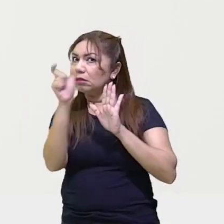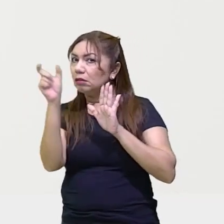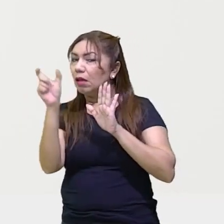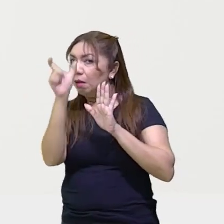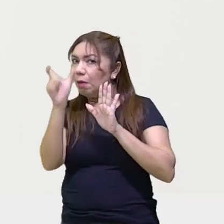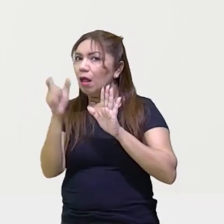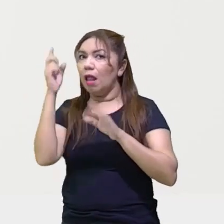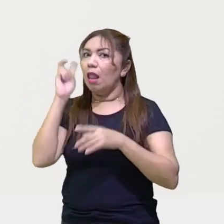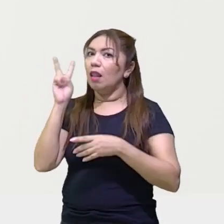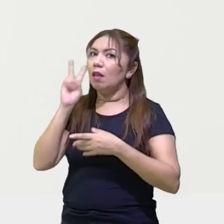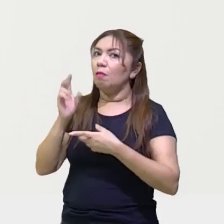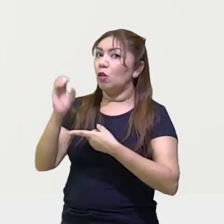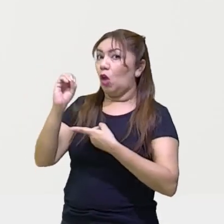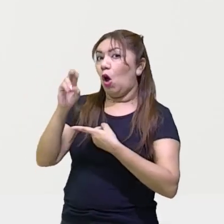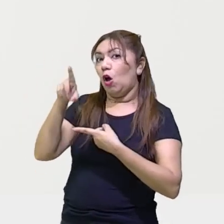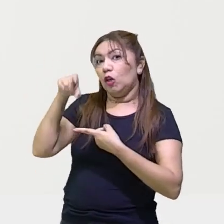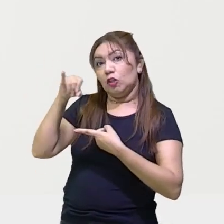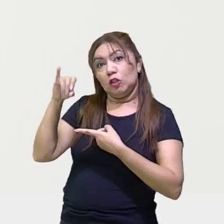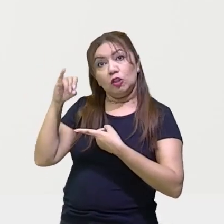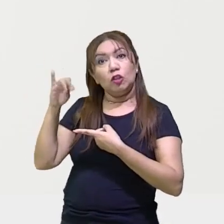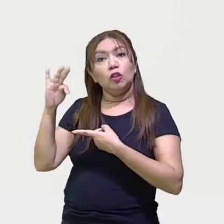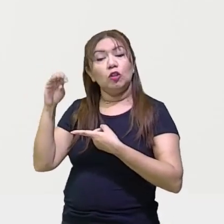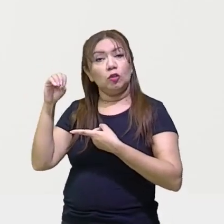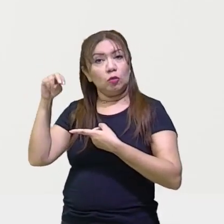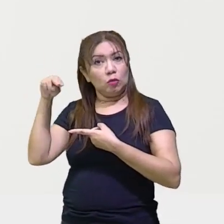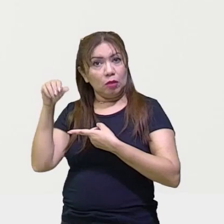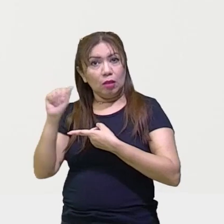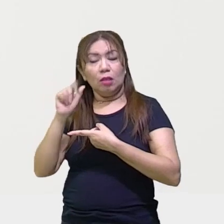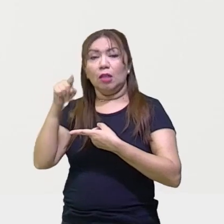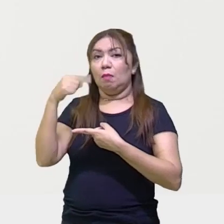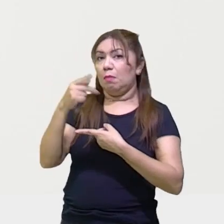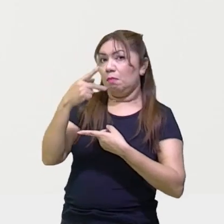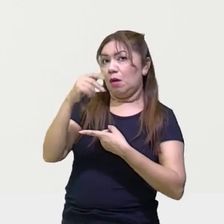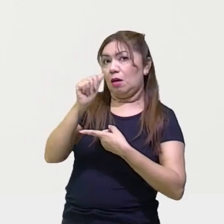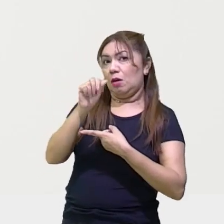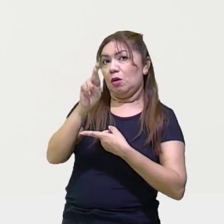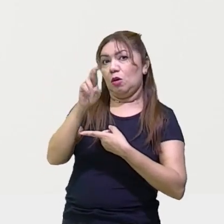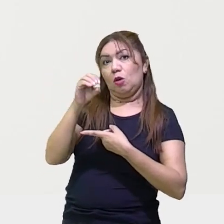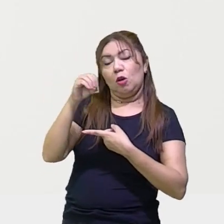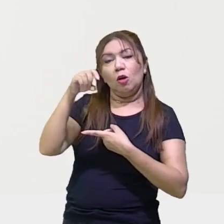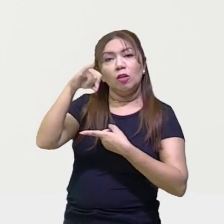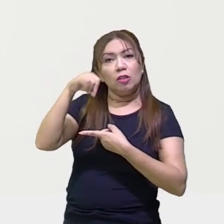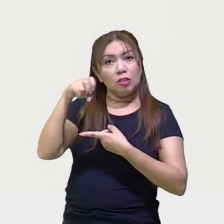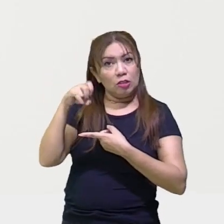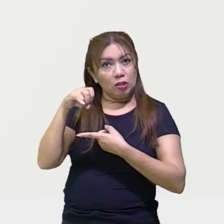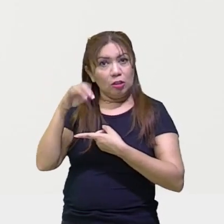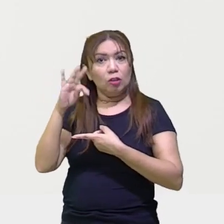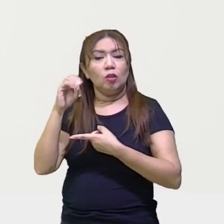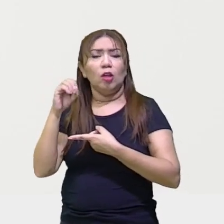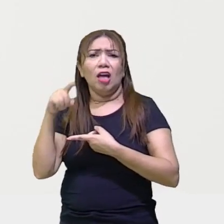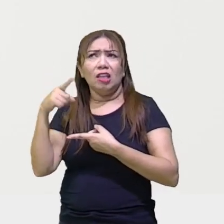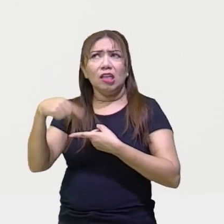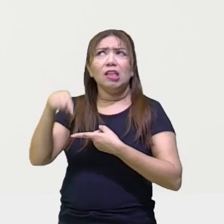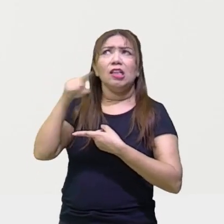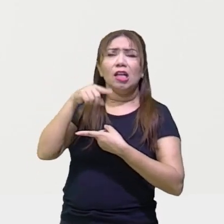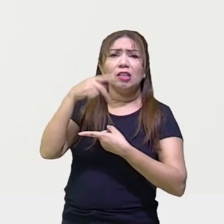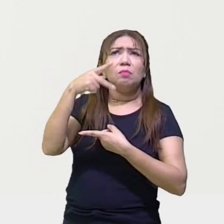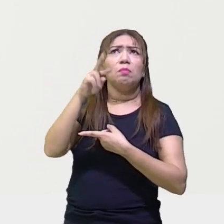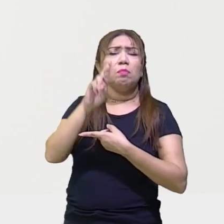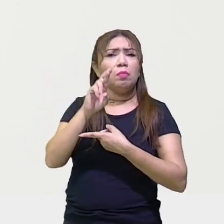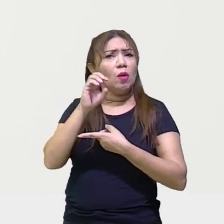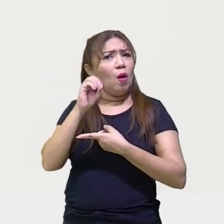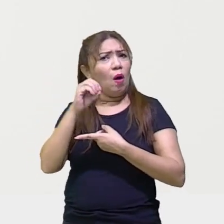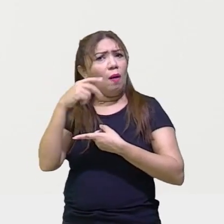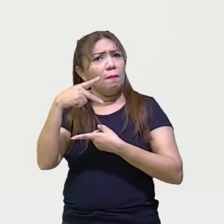oxítonas, das paroxítonas, né? E das proparoxítonas.